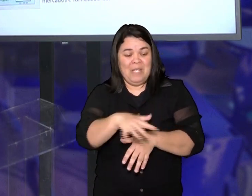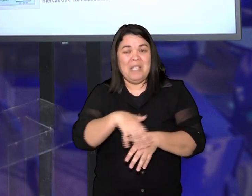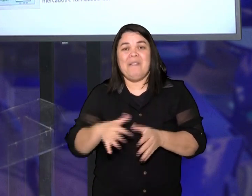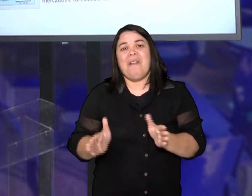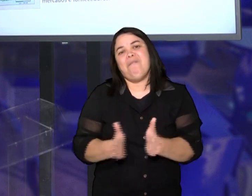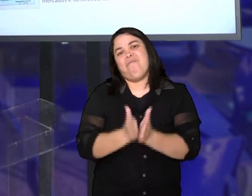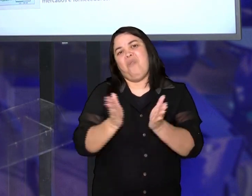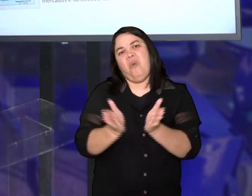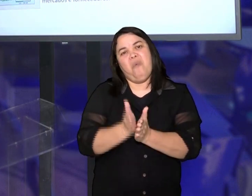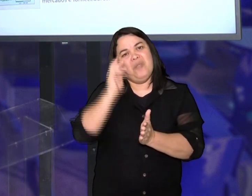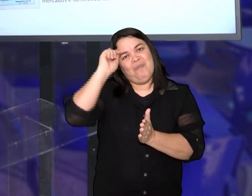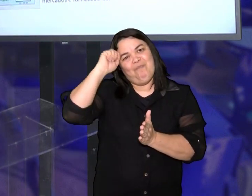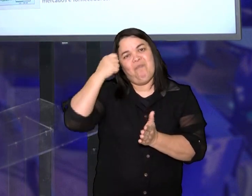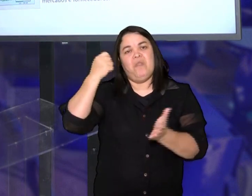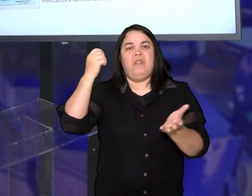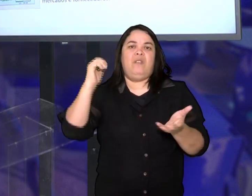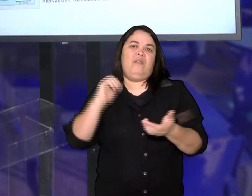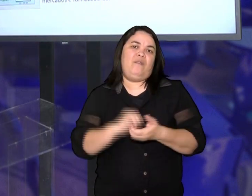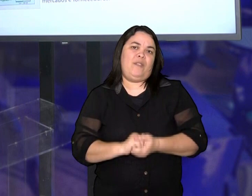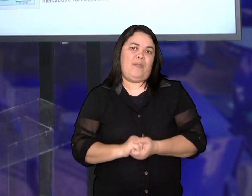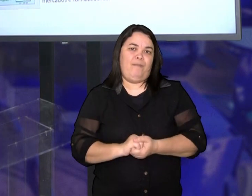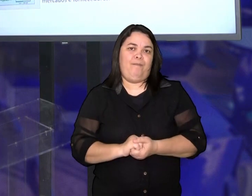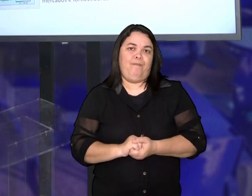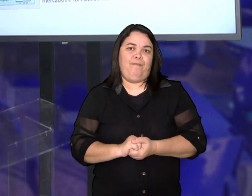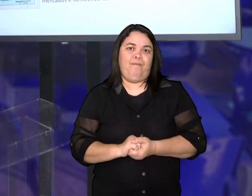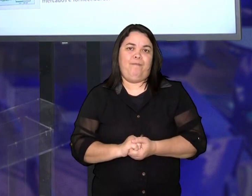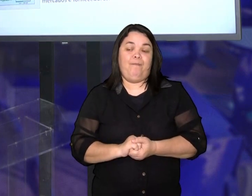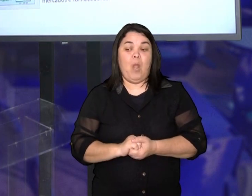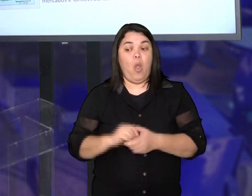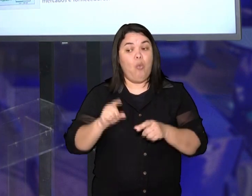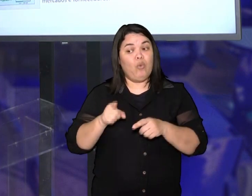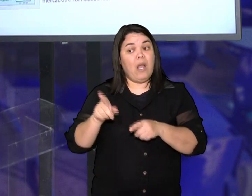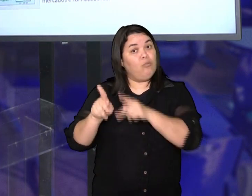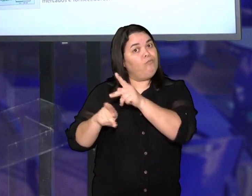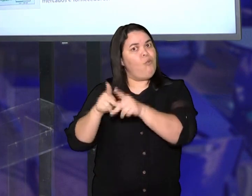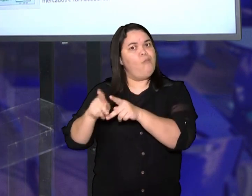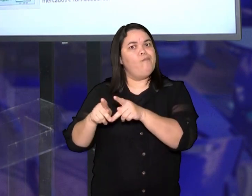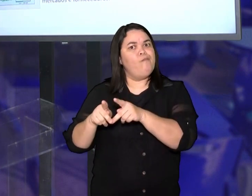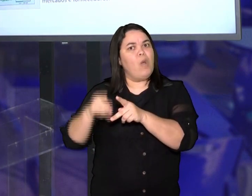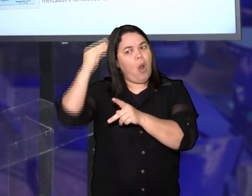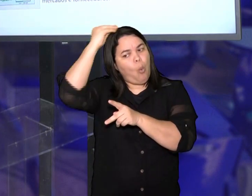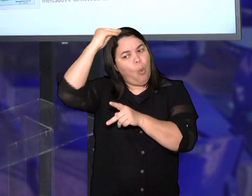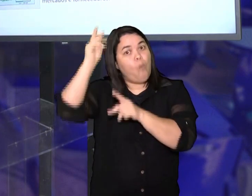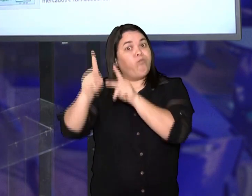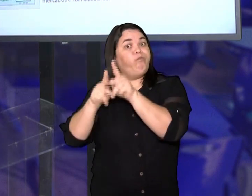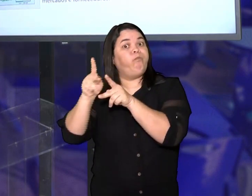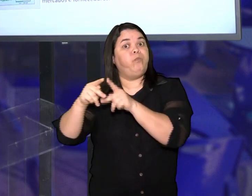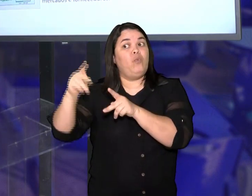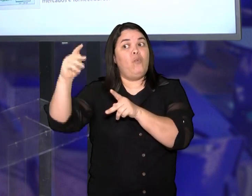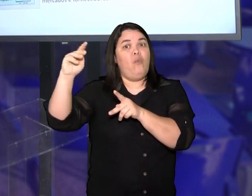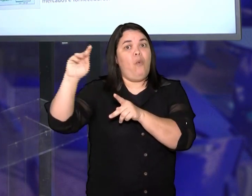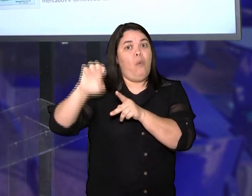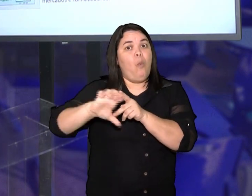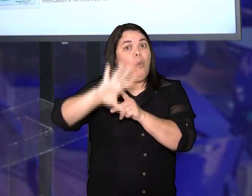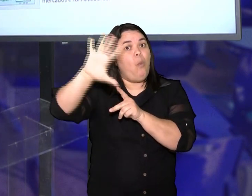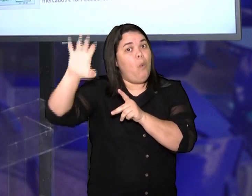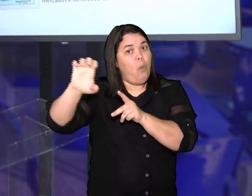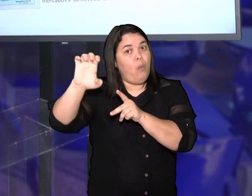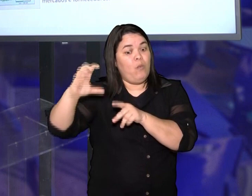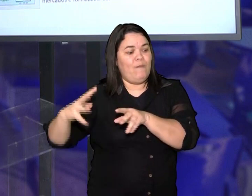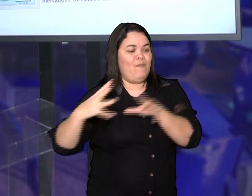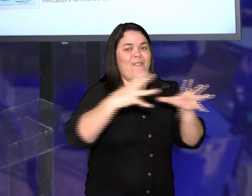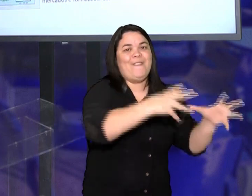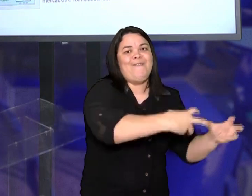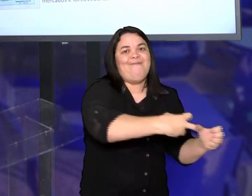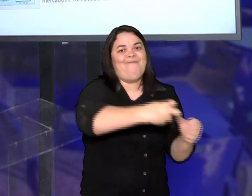continente africano mais pobre, e quando você, no caso europeu, é o grande beneficiado, né, você cria também